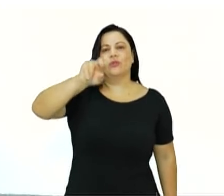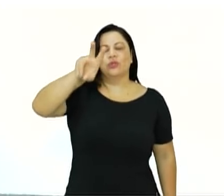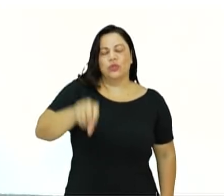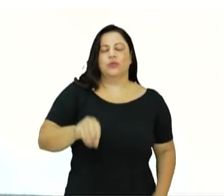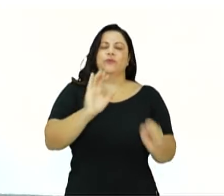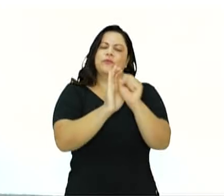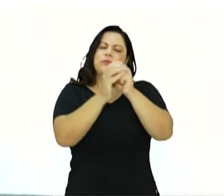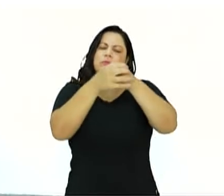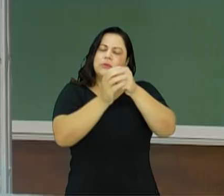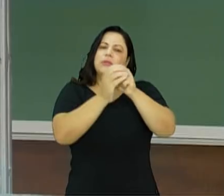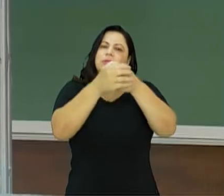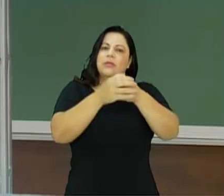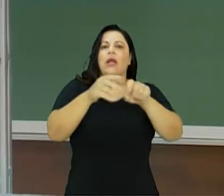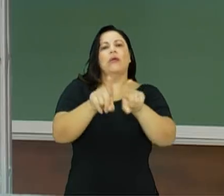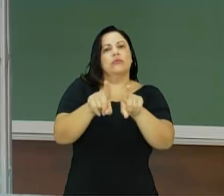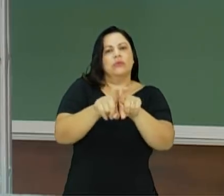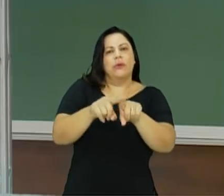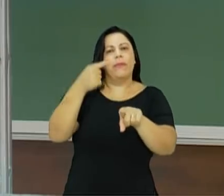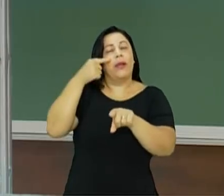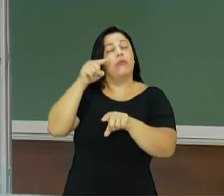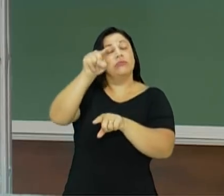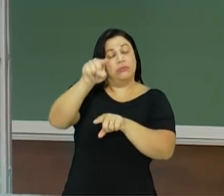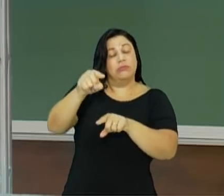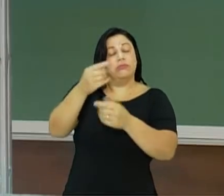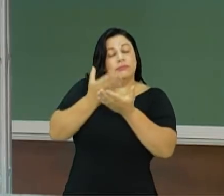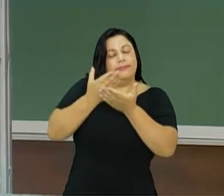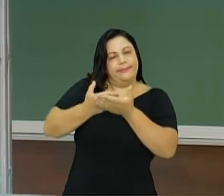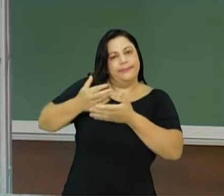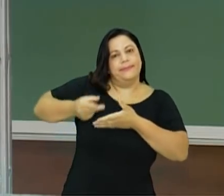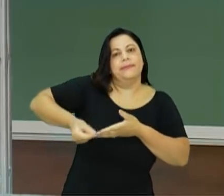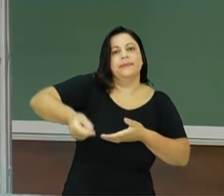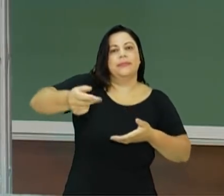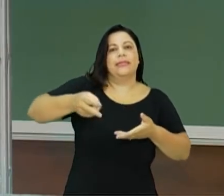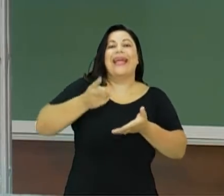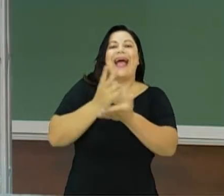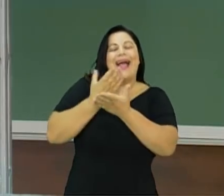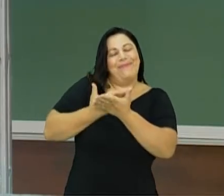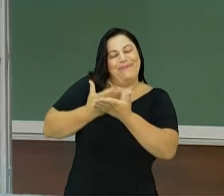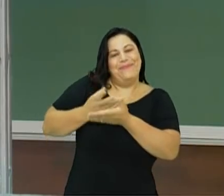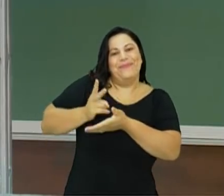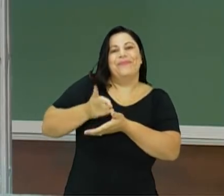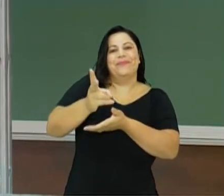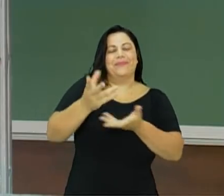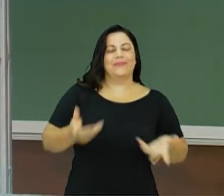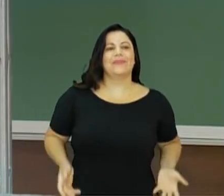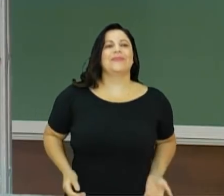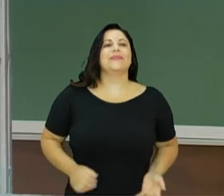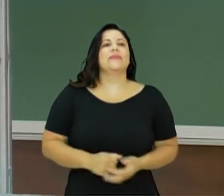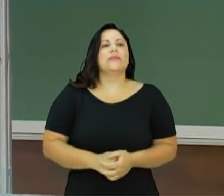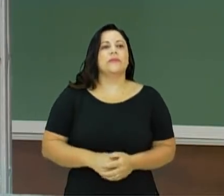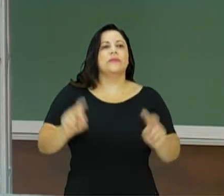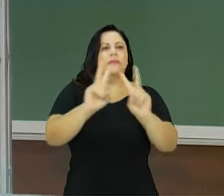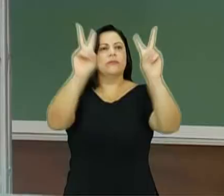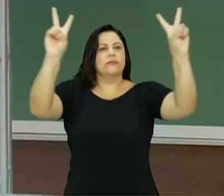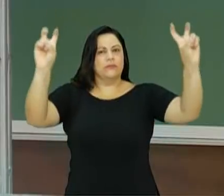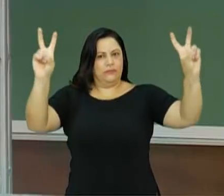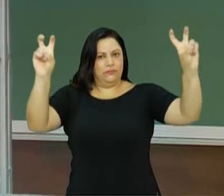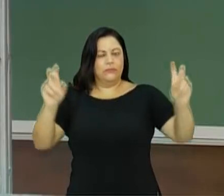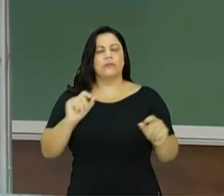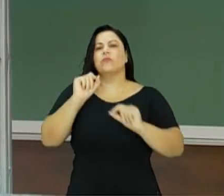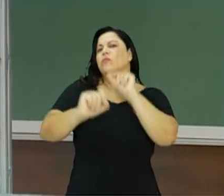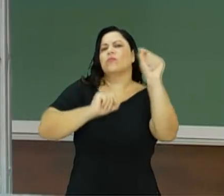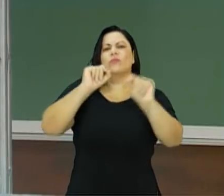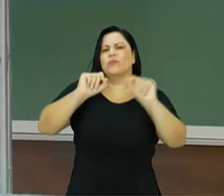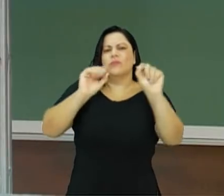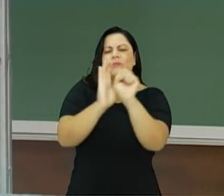outros que a gente já viu e vai ver ainda nas próximas aulas. Tecido conjuntivo cartilaginoso. Então vamos entender